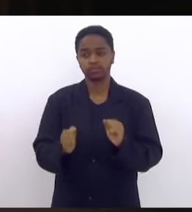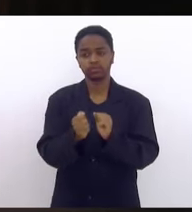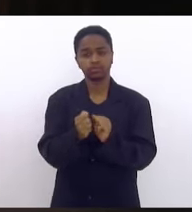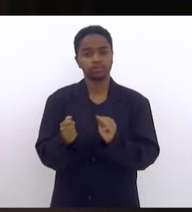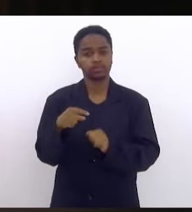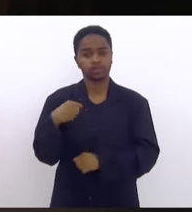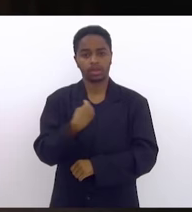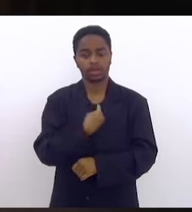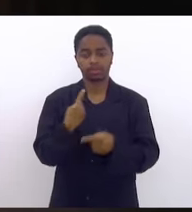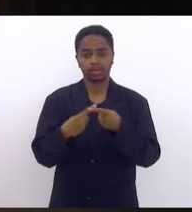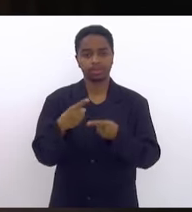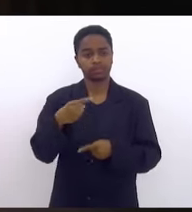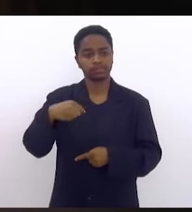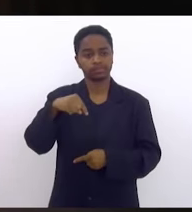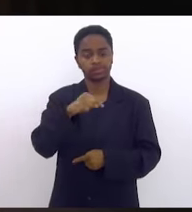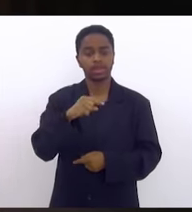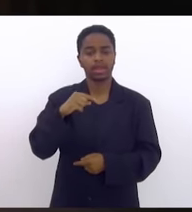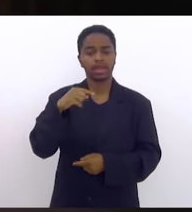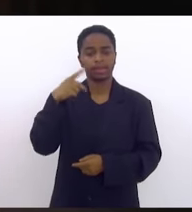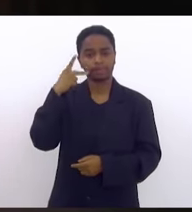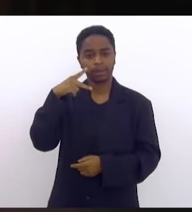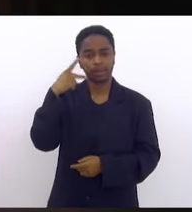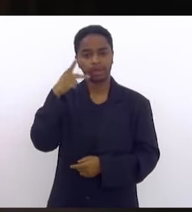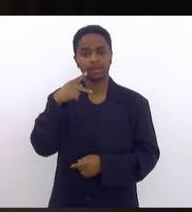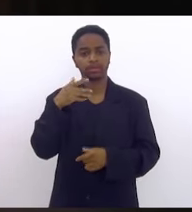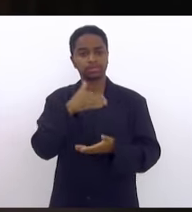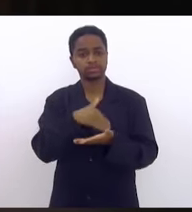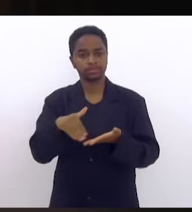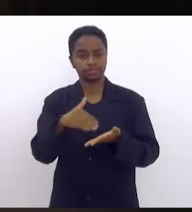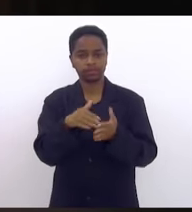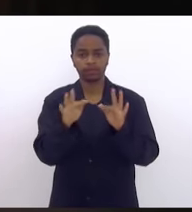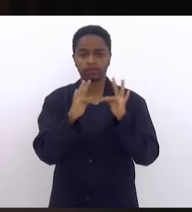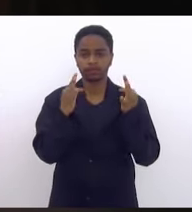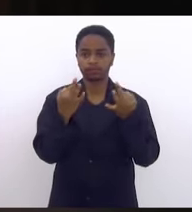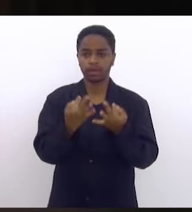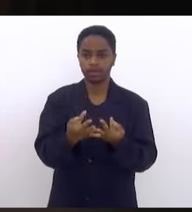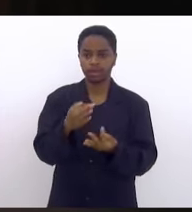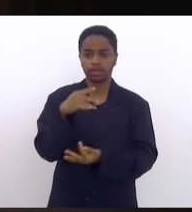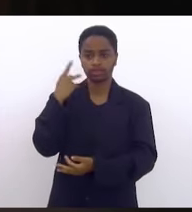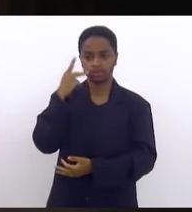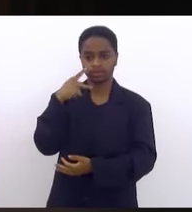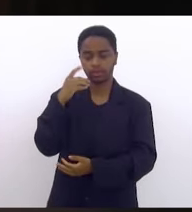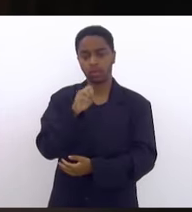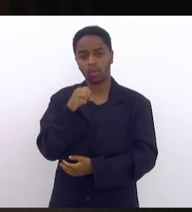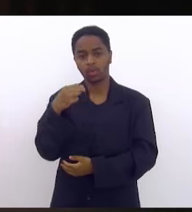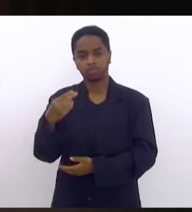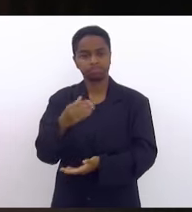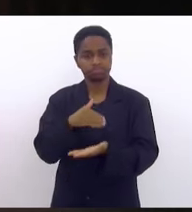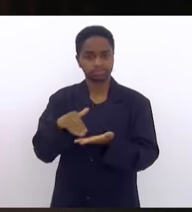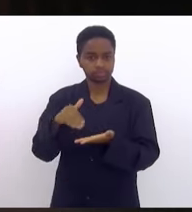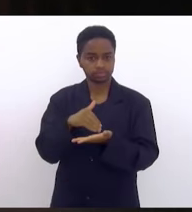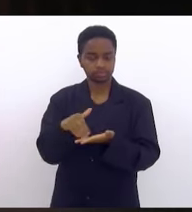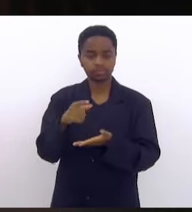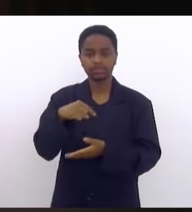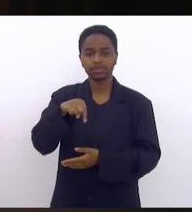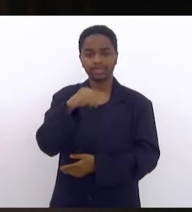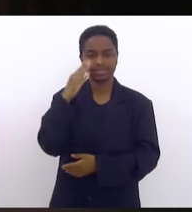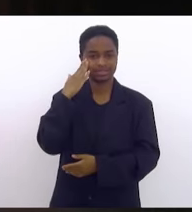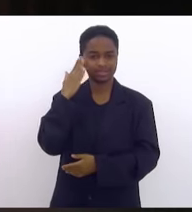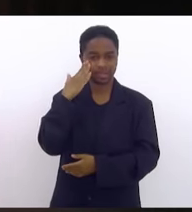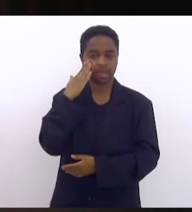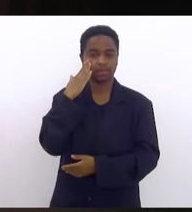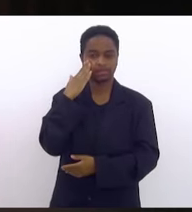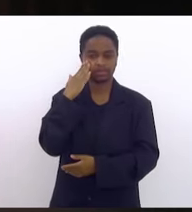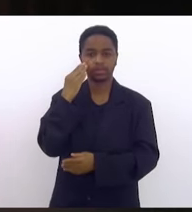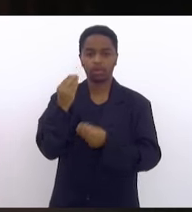são parlamentares, secretários, são familiares de parlamentares ou secretários, sabe o quanto